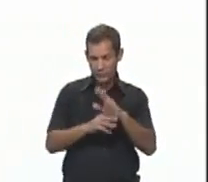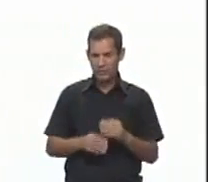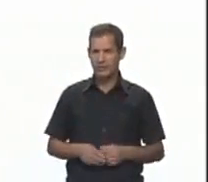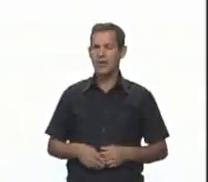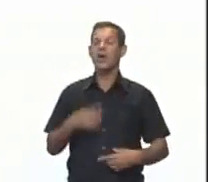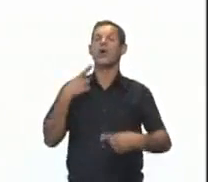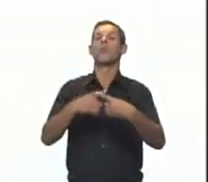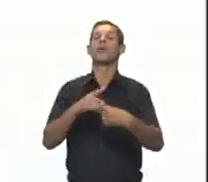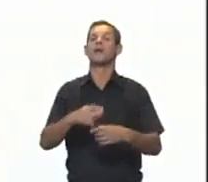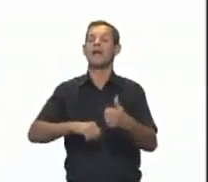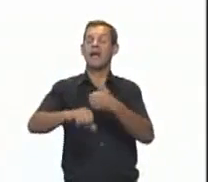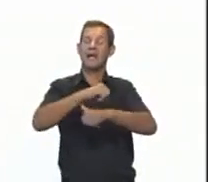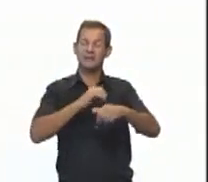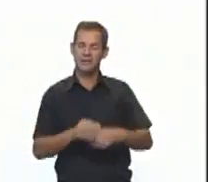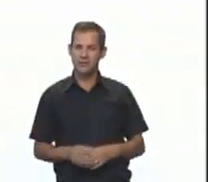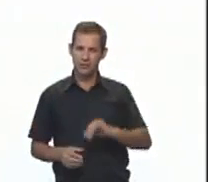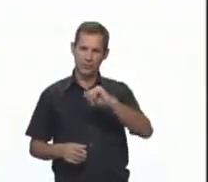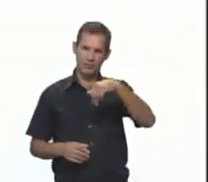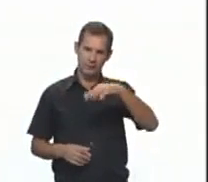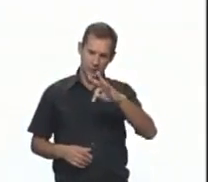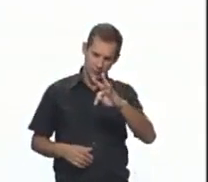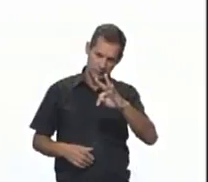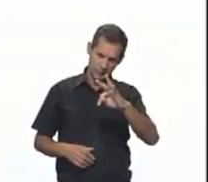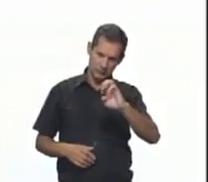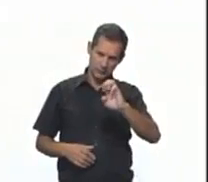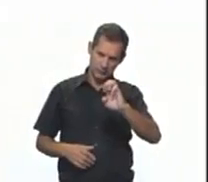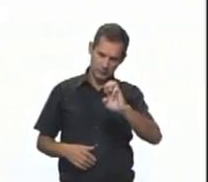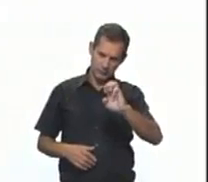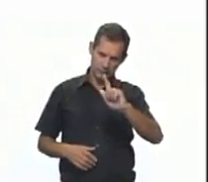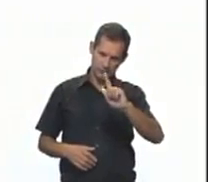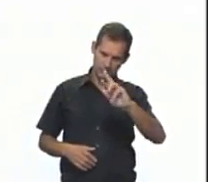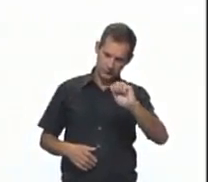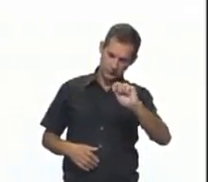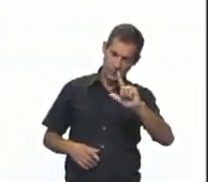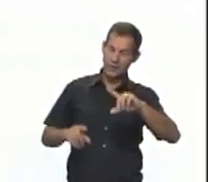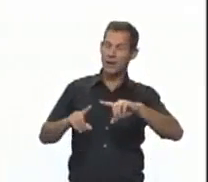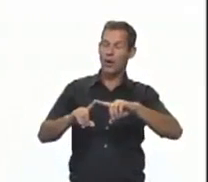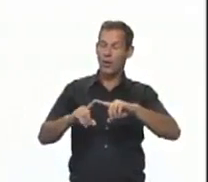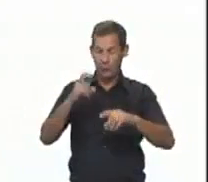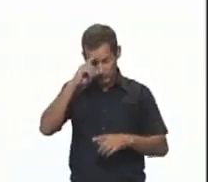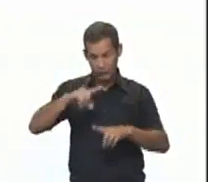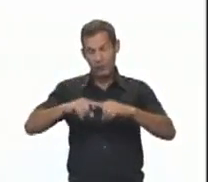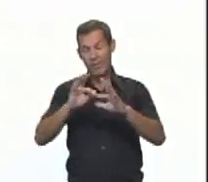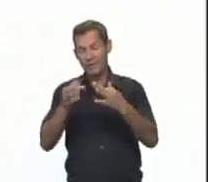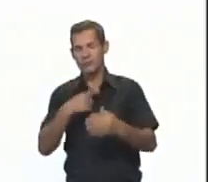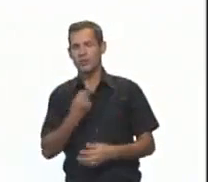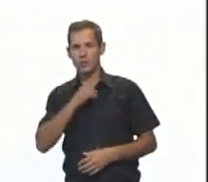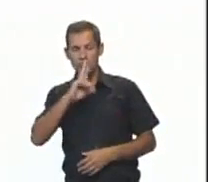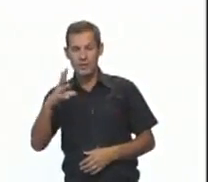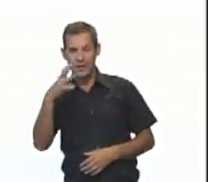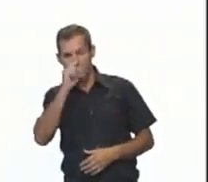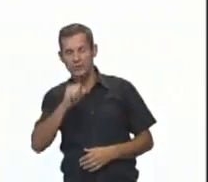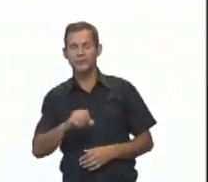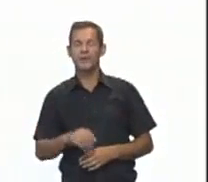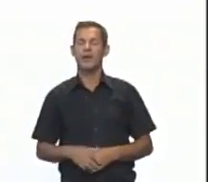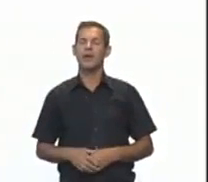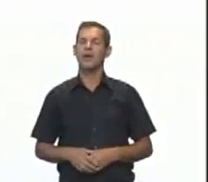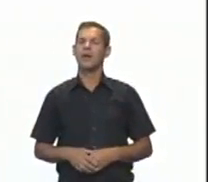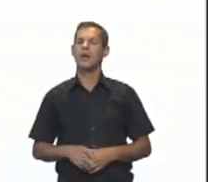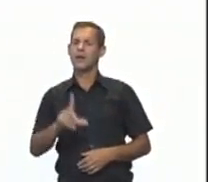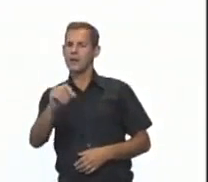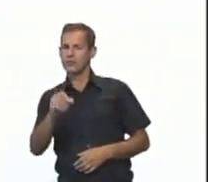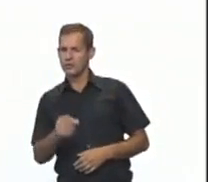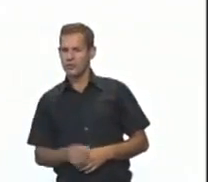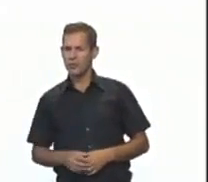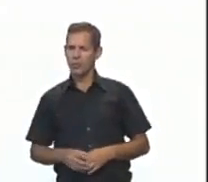é justamente transformar as integrais mais complicadas em integrais mais simples, que a gente resolve mais rápido. Então, definimos uma